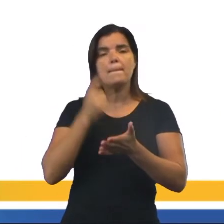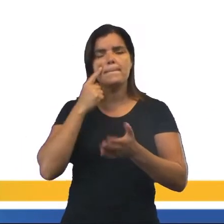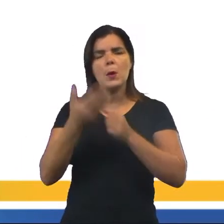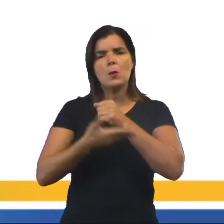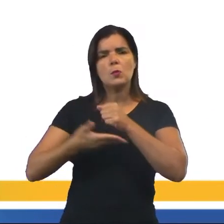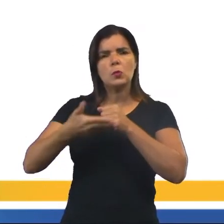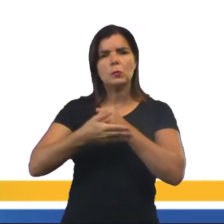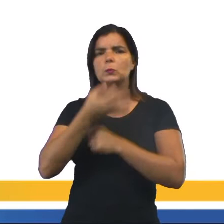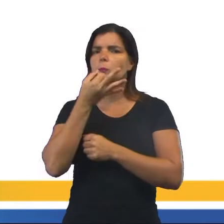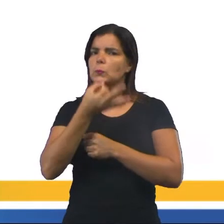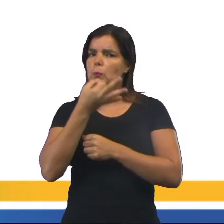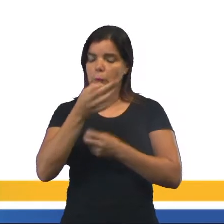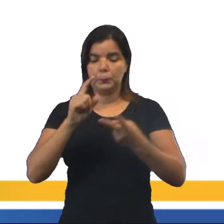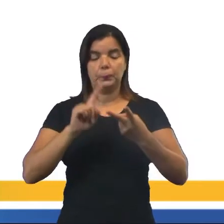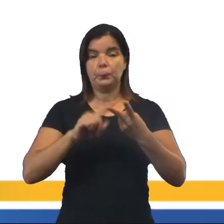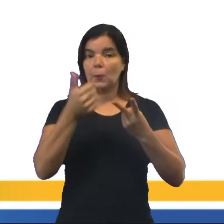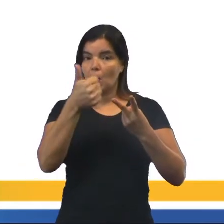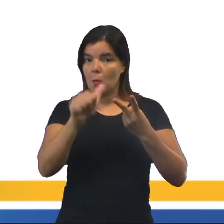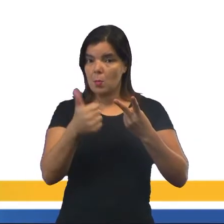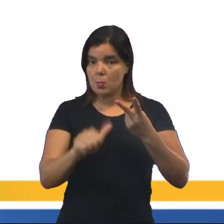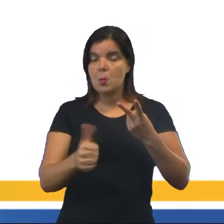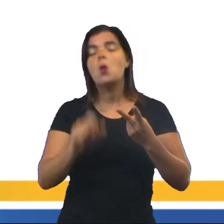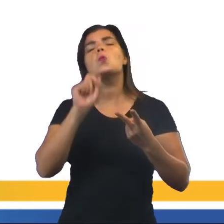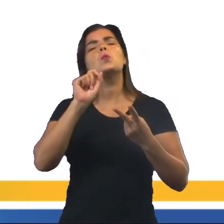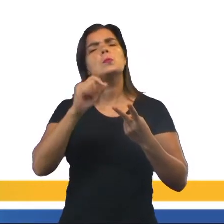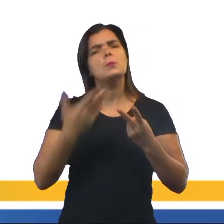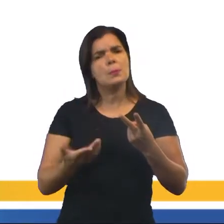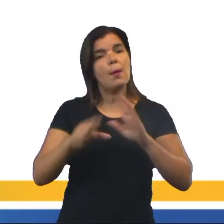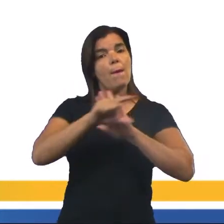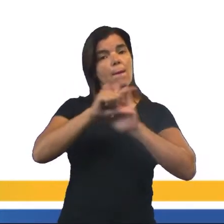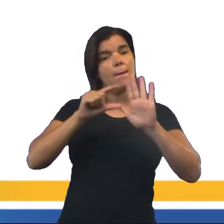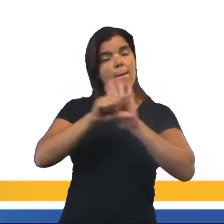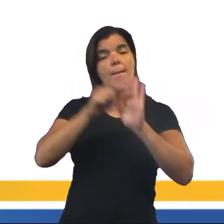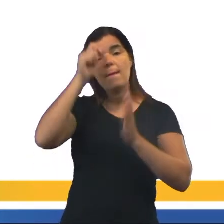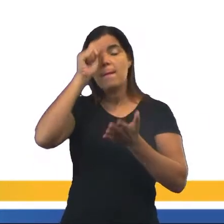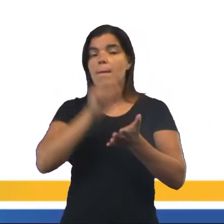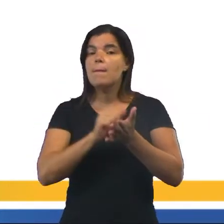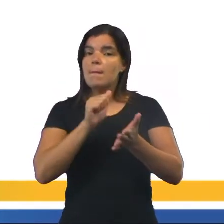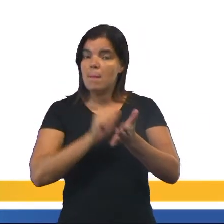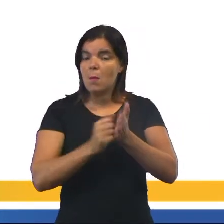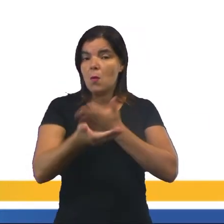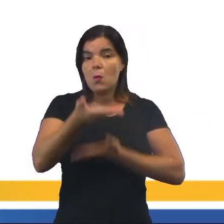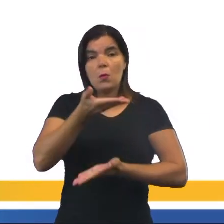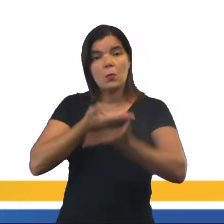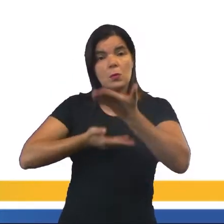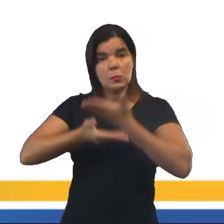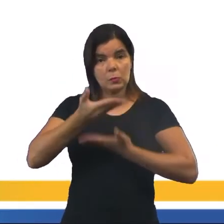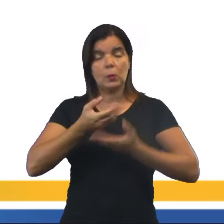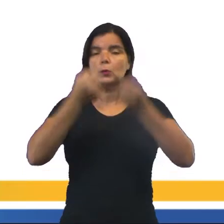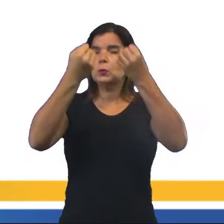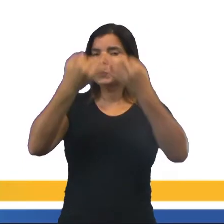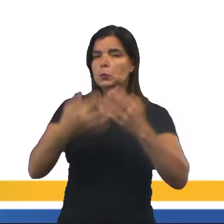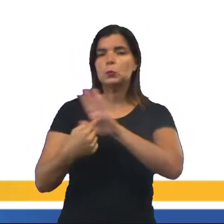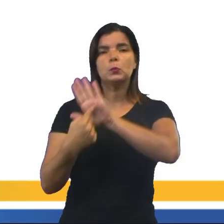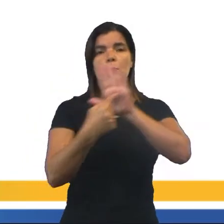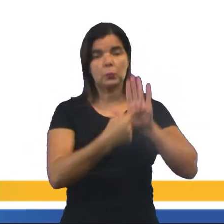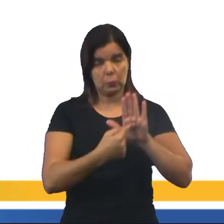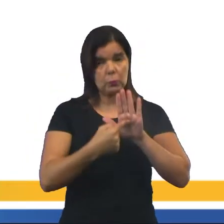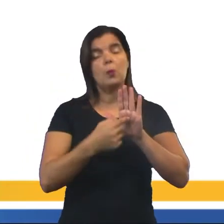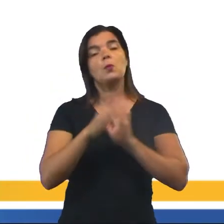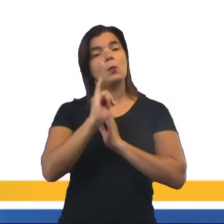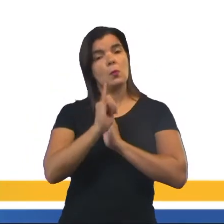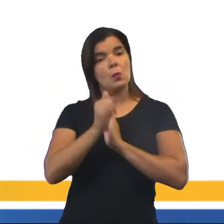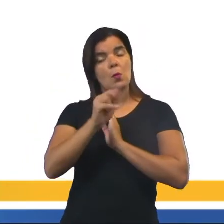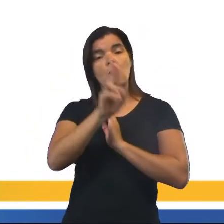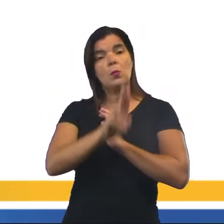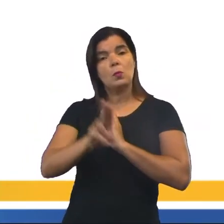sua opinião. A análise corresponde ao trecho em que o autor relaciona explicitamente o fundamento